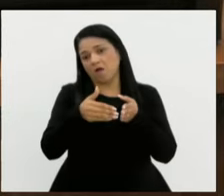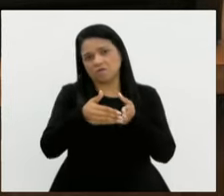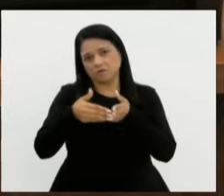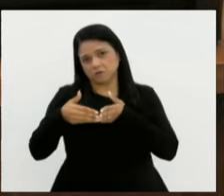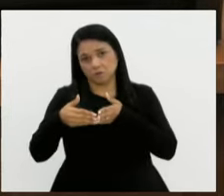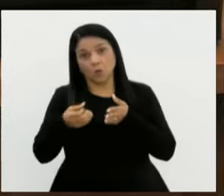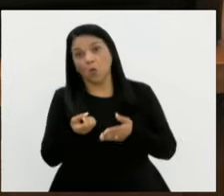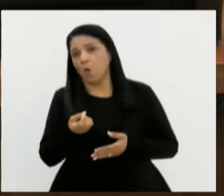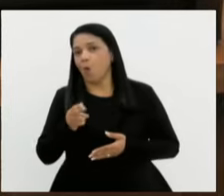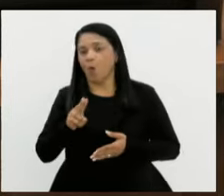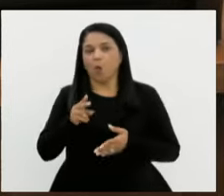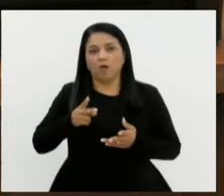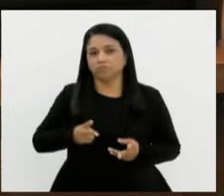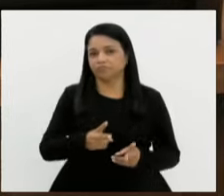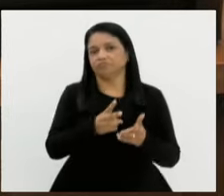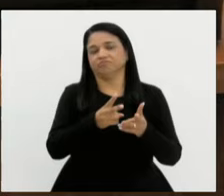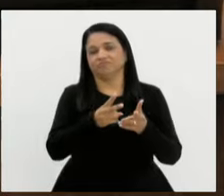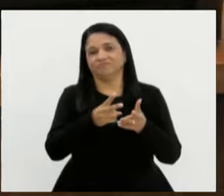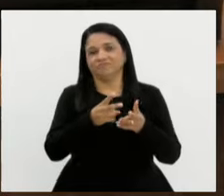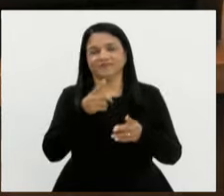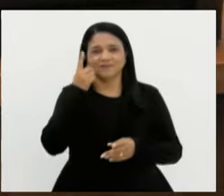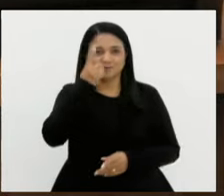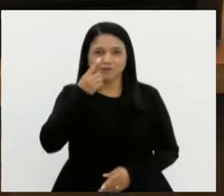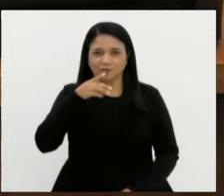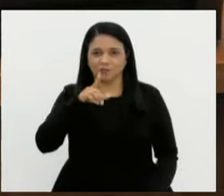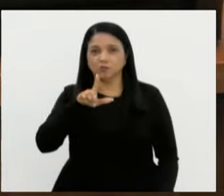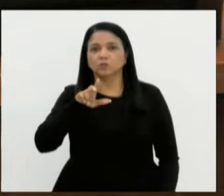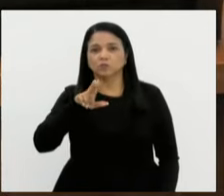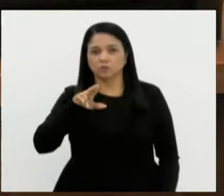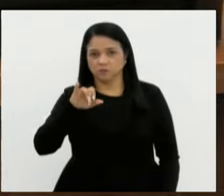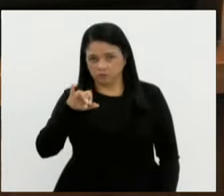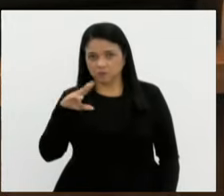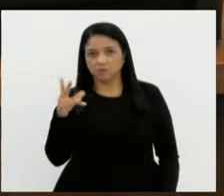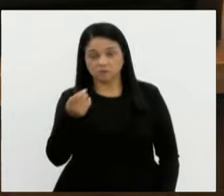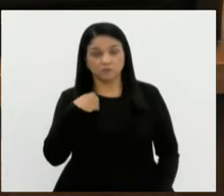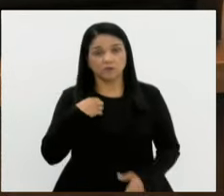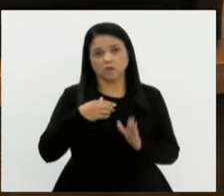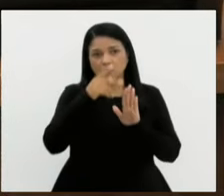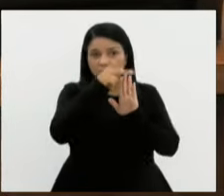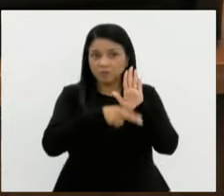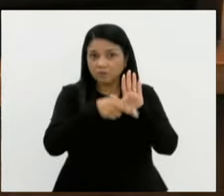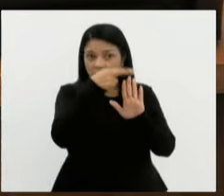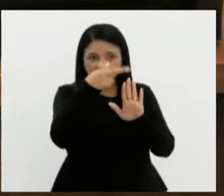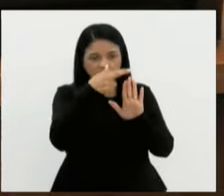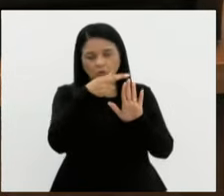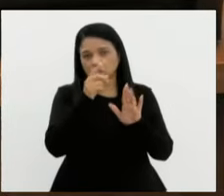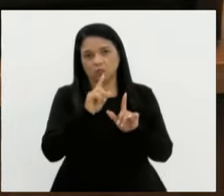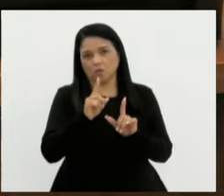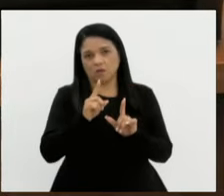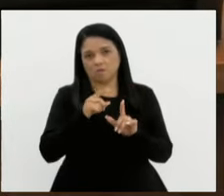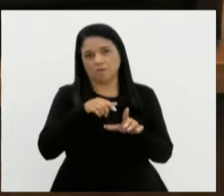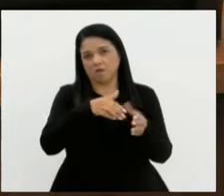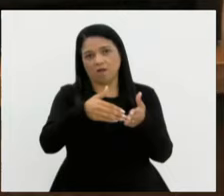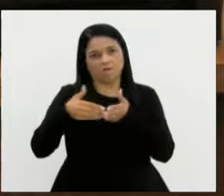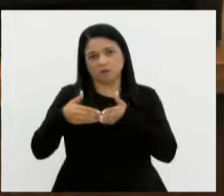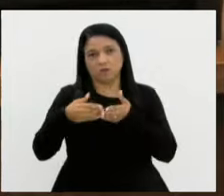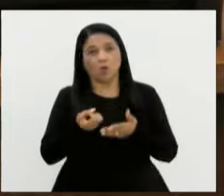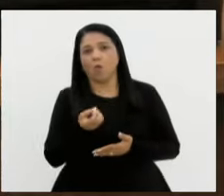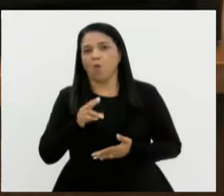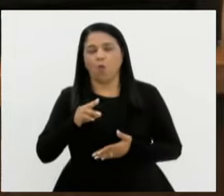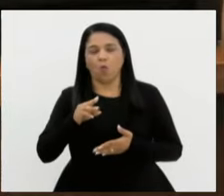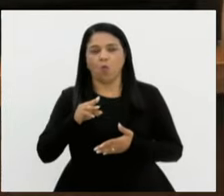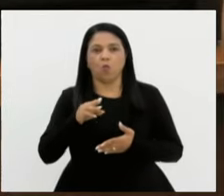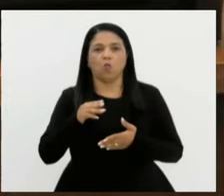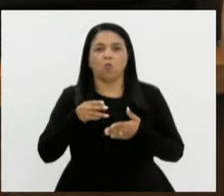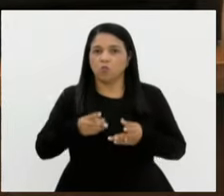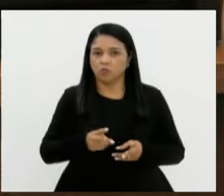claro. O objeto da discussão do projeto de resolução não era pelo afastamento ou pela manutenção. Era para